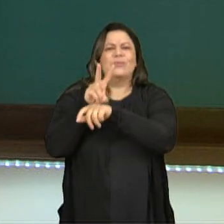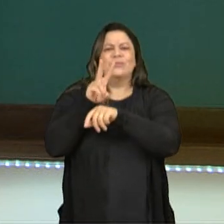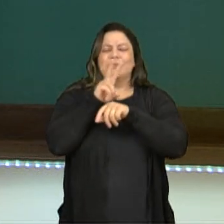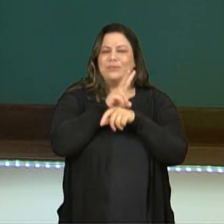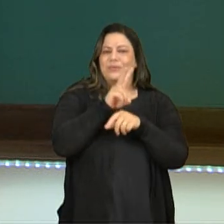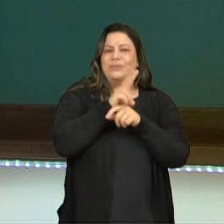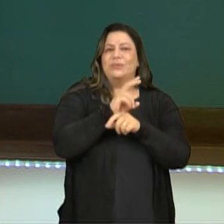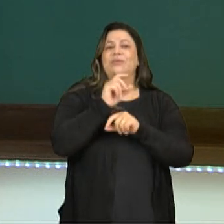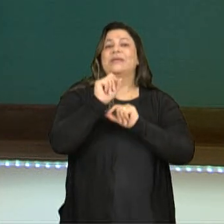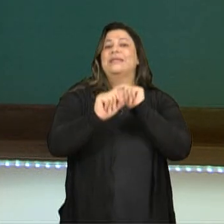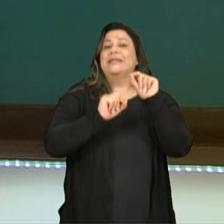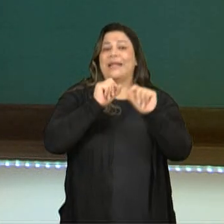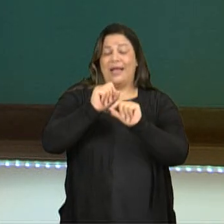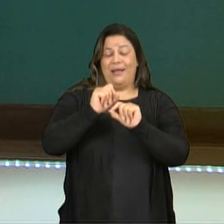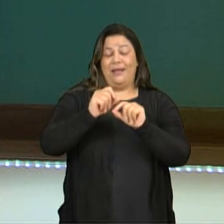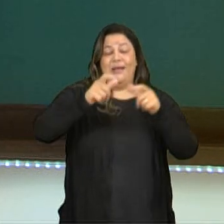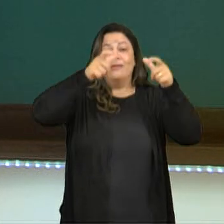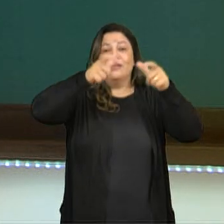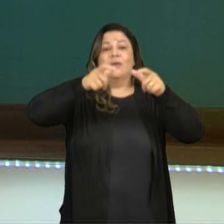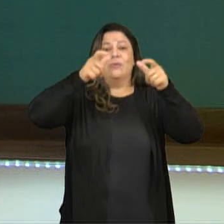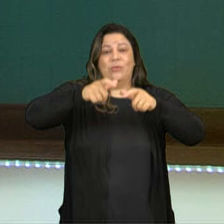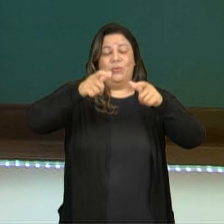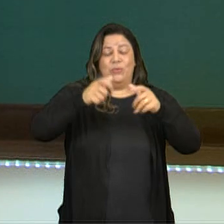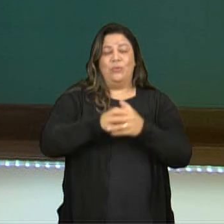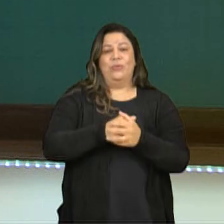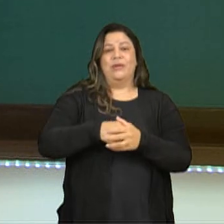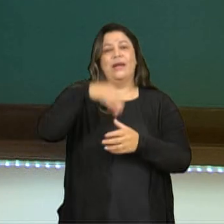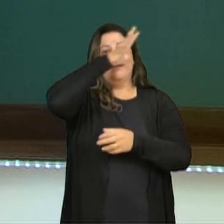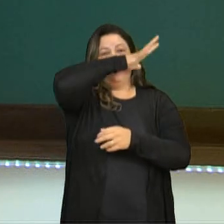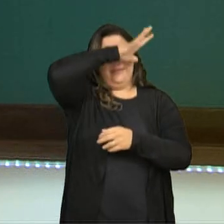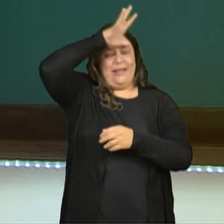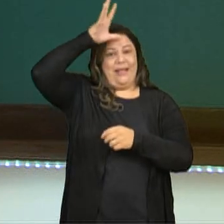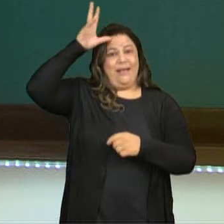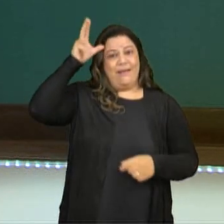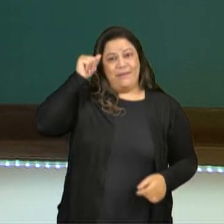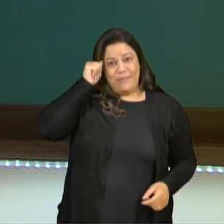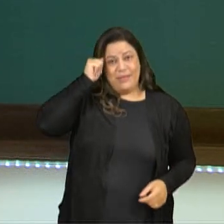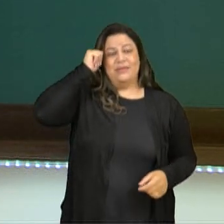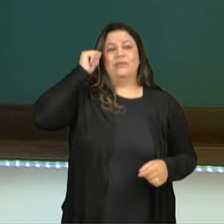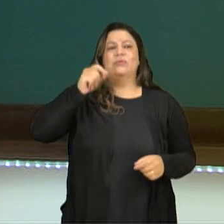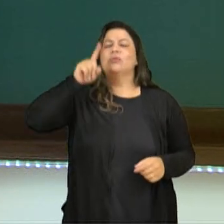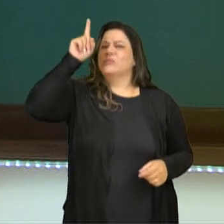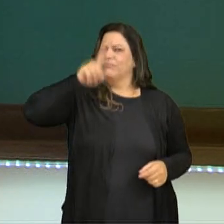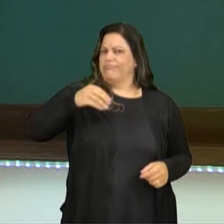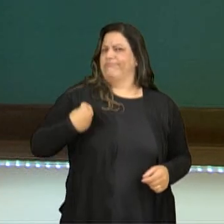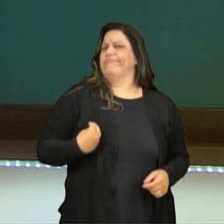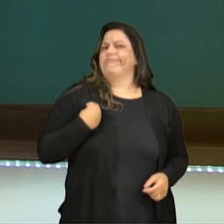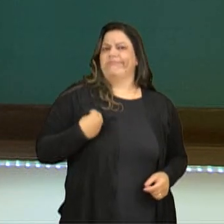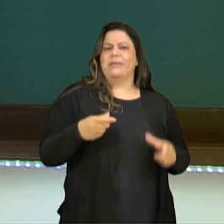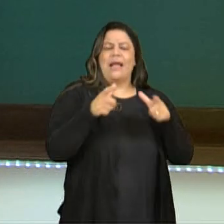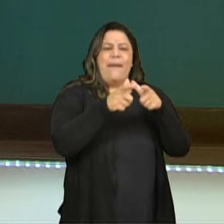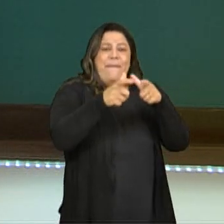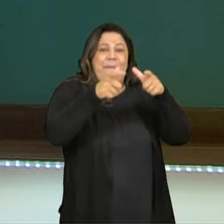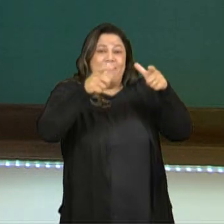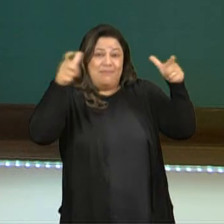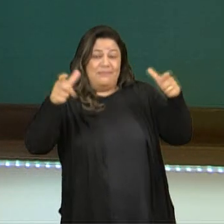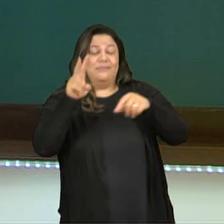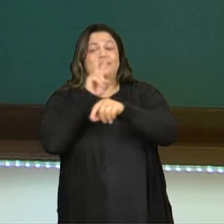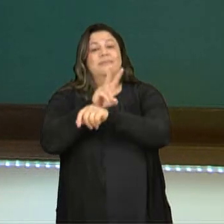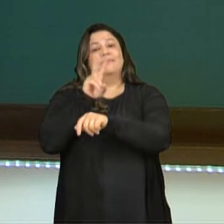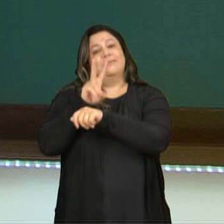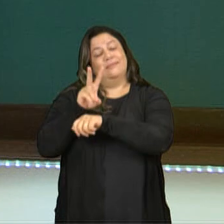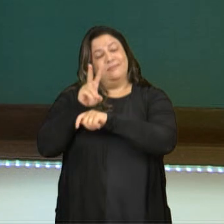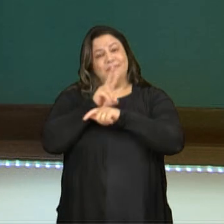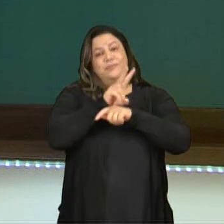de conservação é a região do bioma amazônico. É lá que nós vamos ter a presença da maior quantidade de unidades de